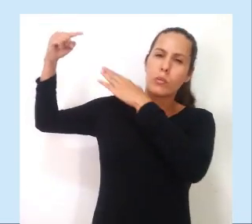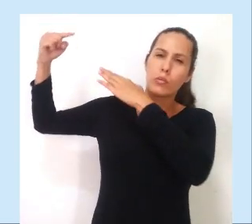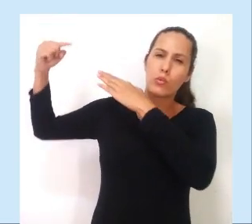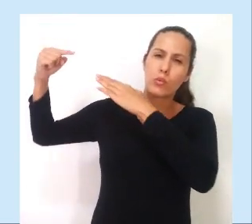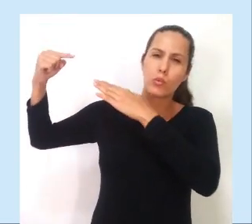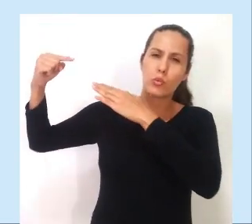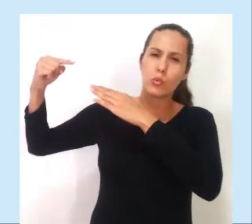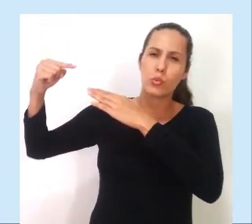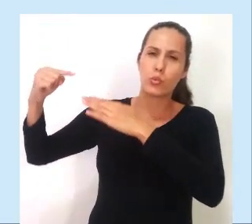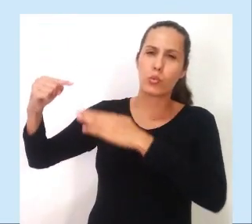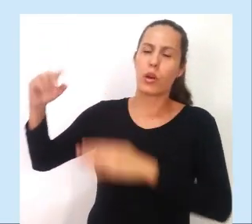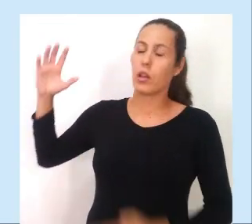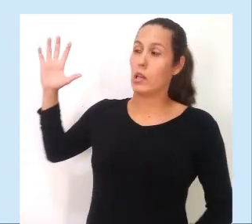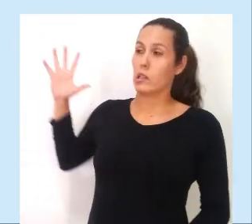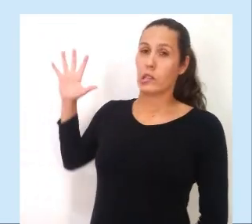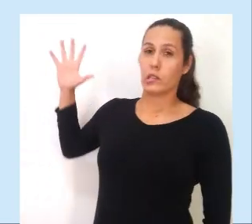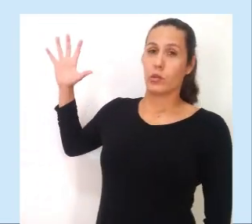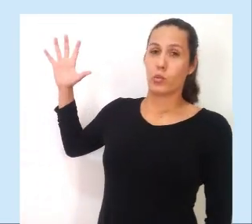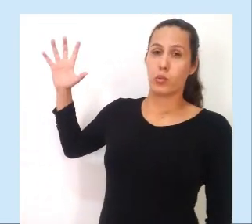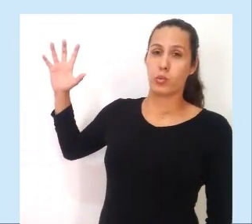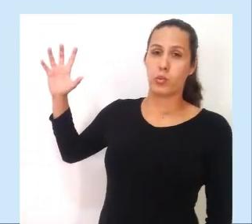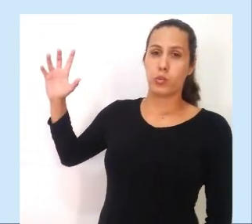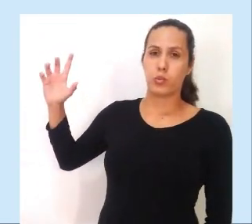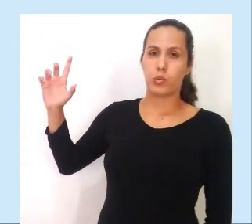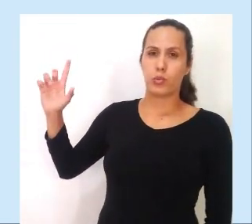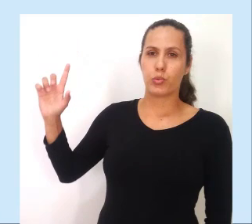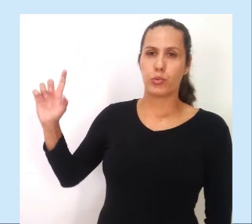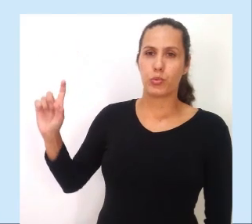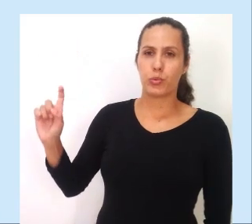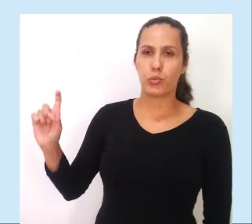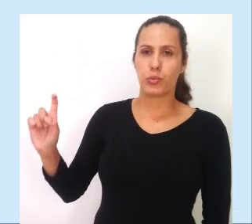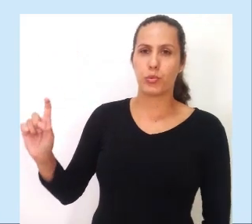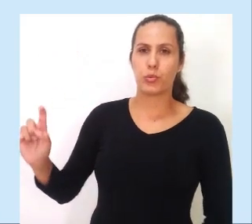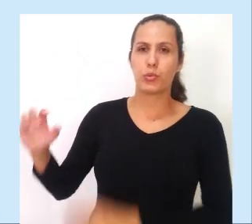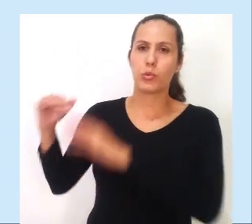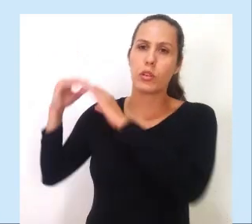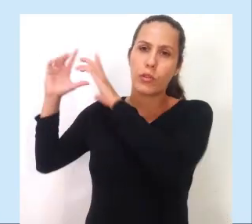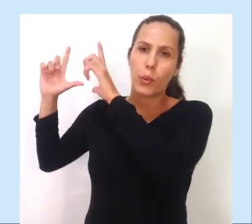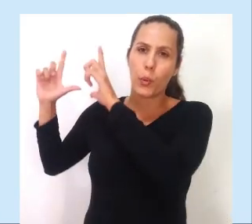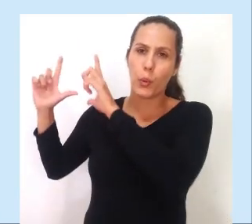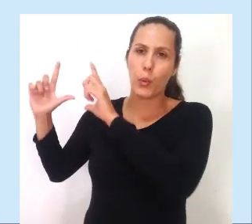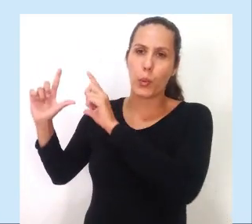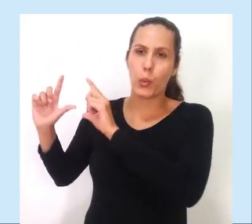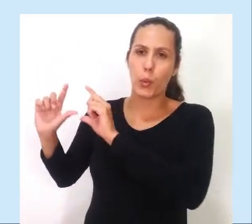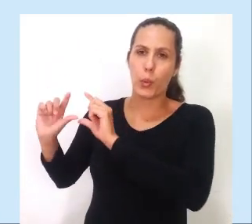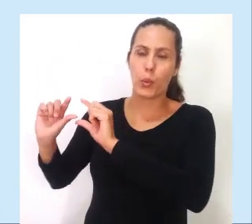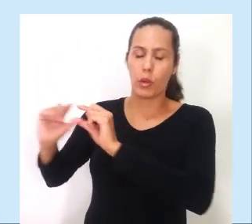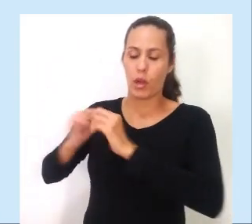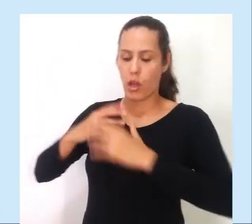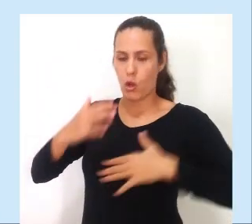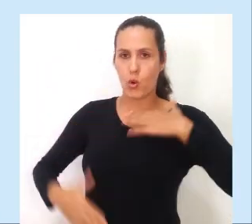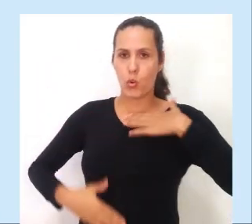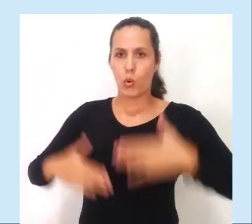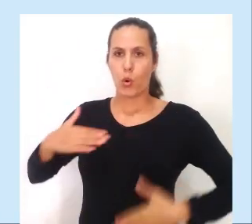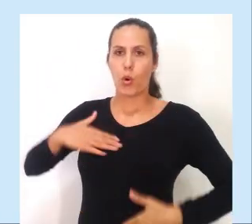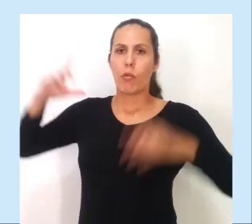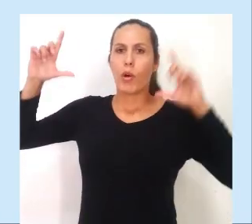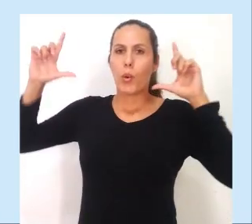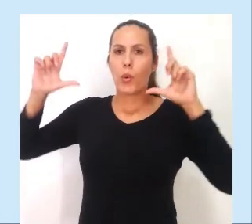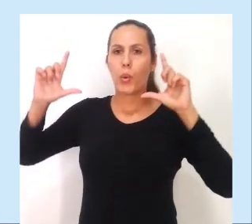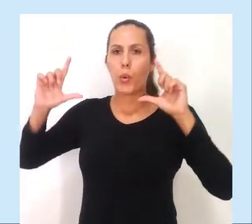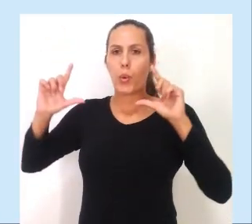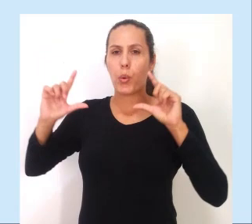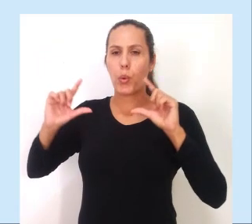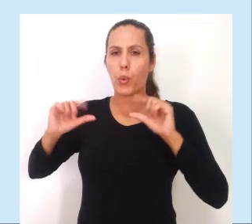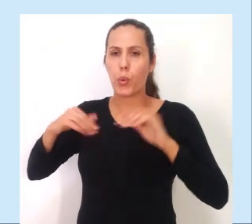Os fósseis, eles permitem estudar justamente a evolução da vida que se